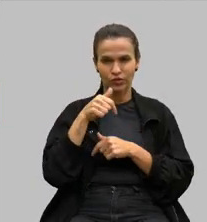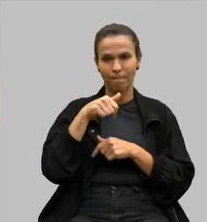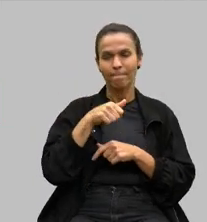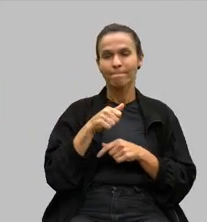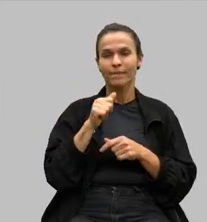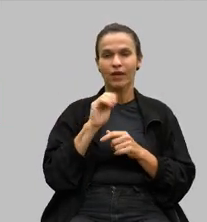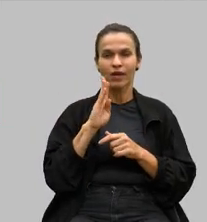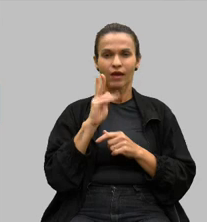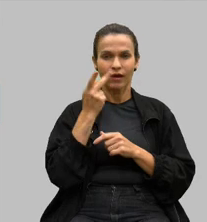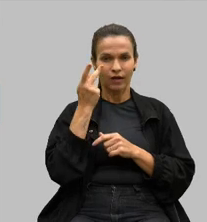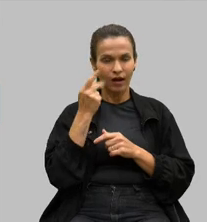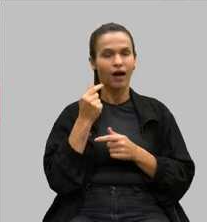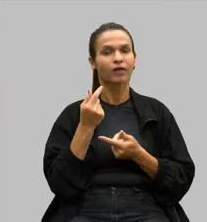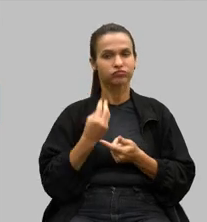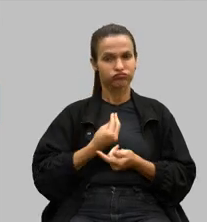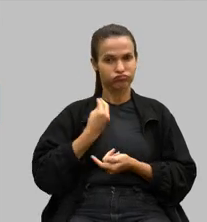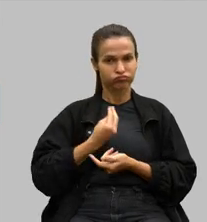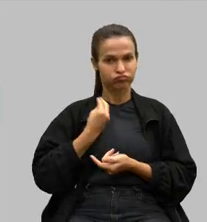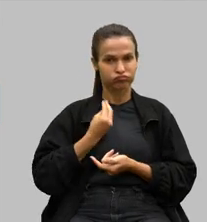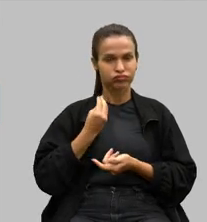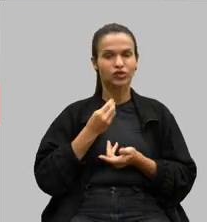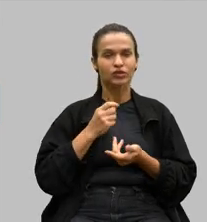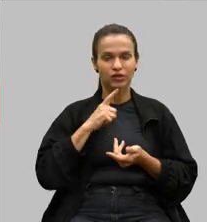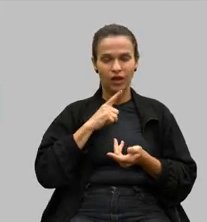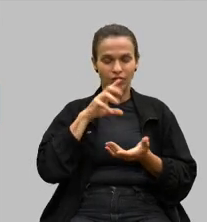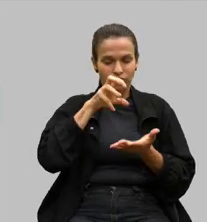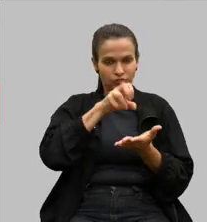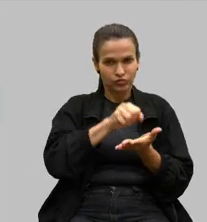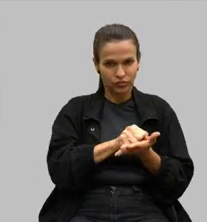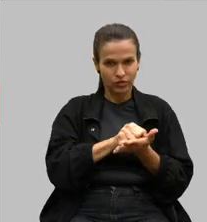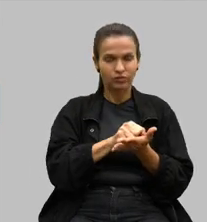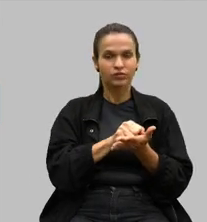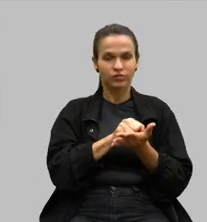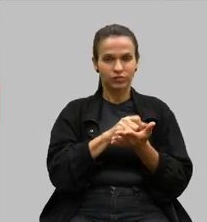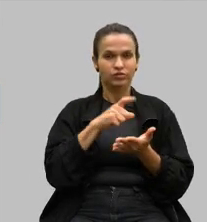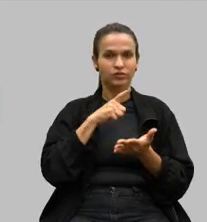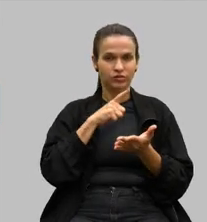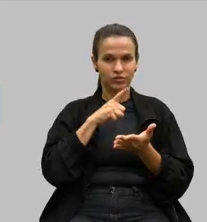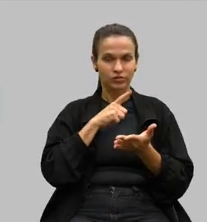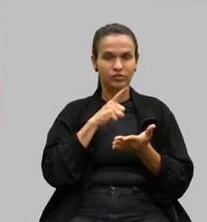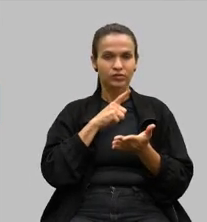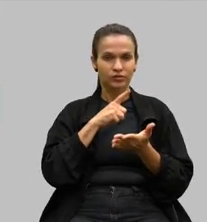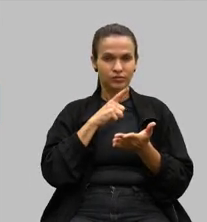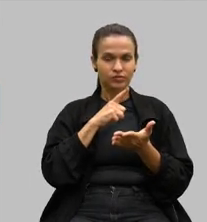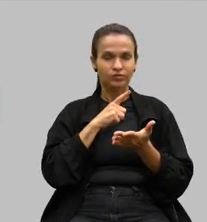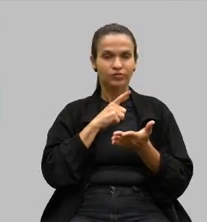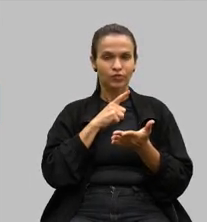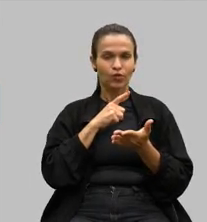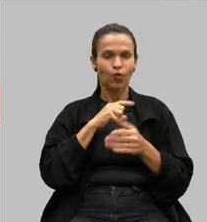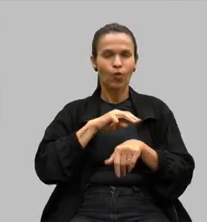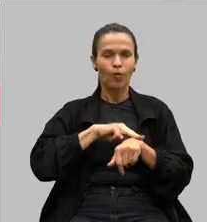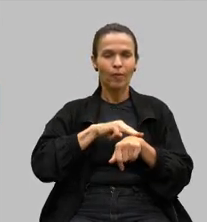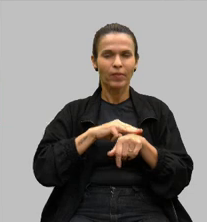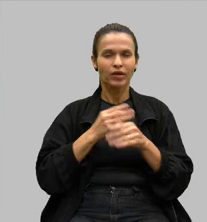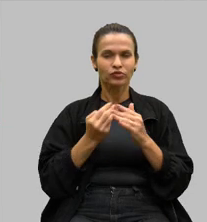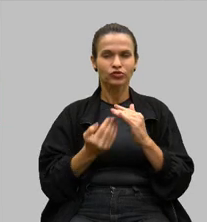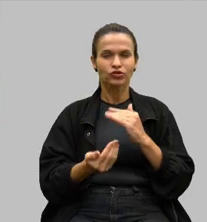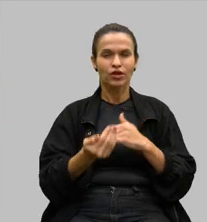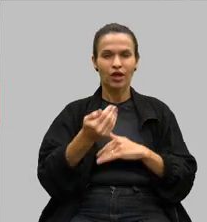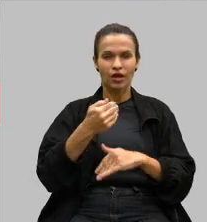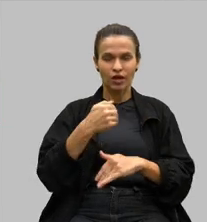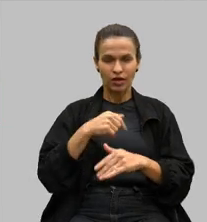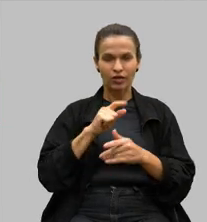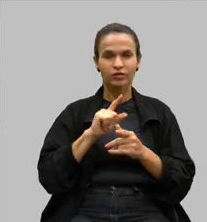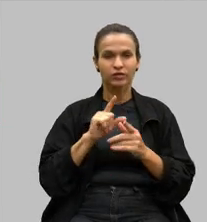tá marcado quem entra tá marcado e registrado numa maquininha né Cátia nossa nossa diretora administrativa servidora da